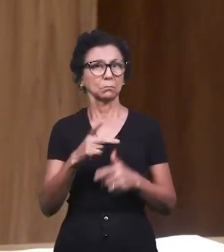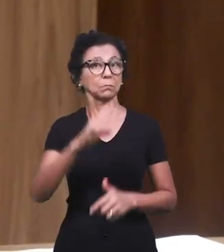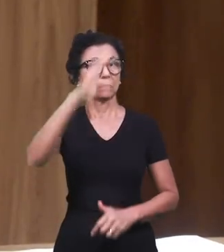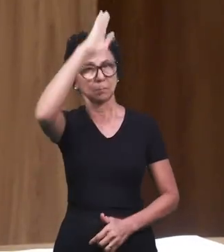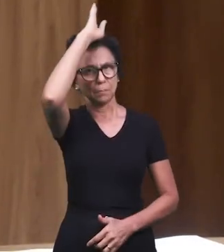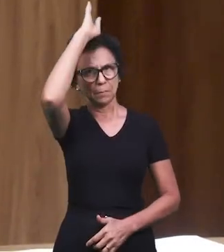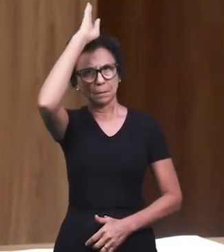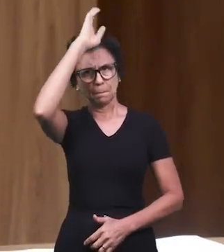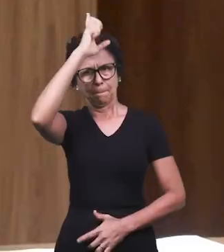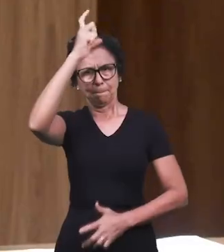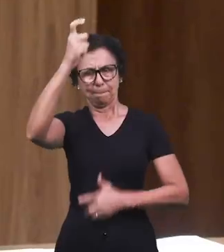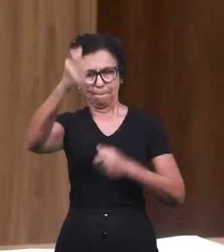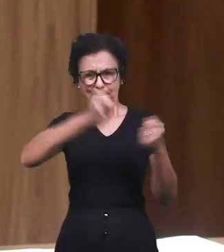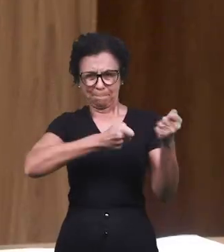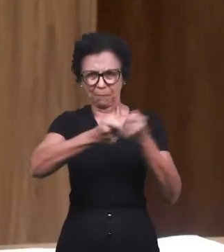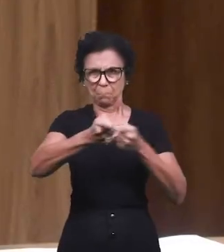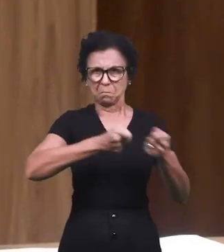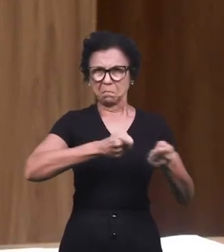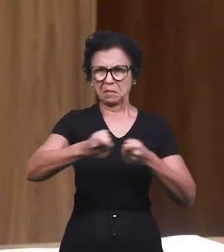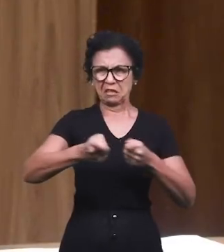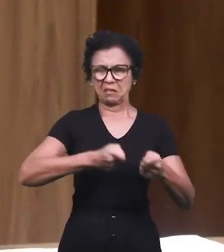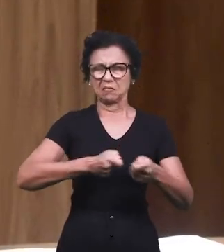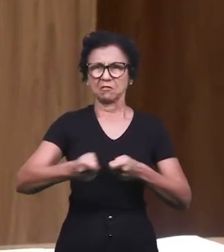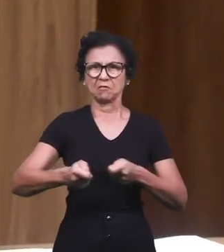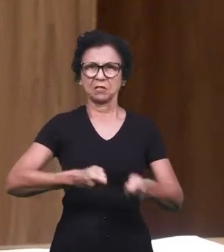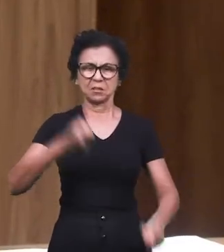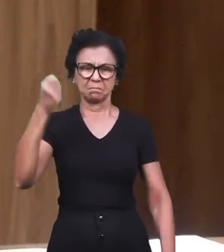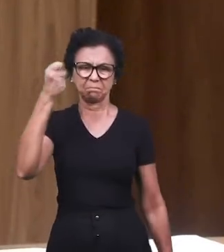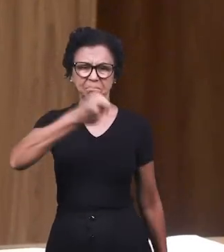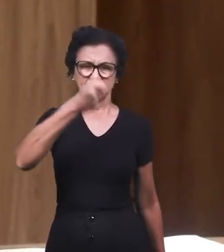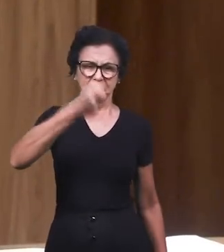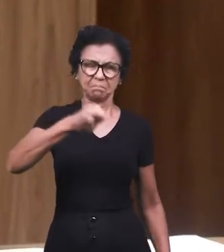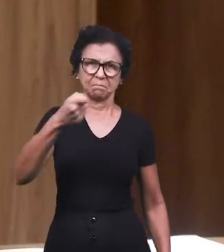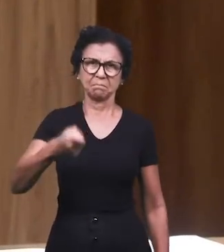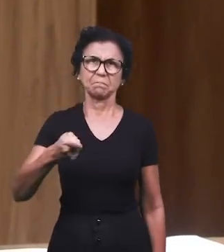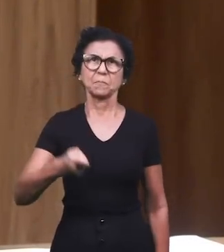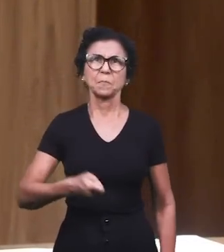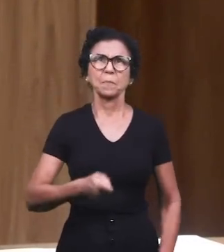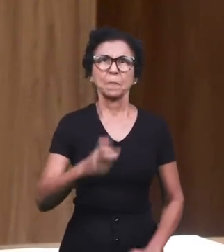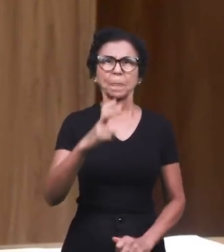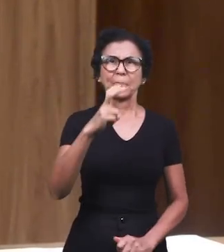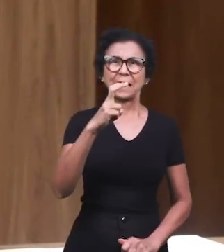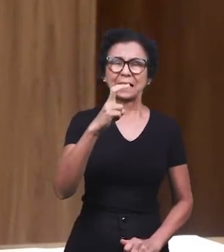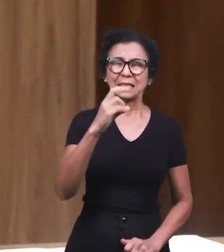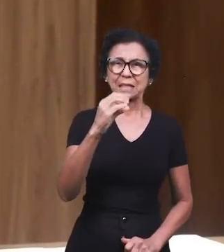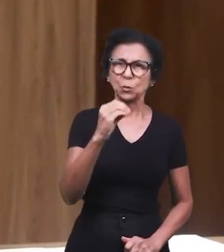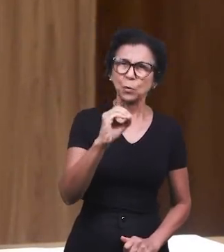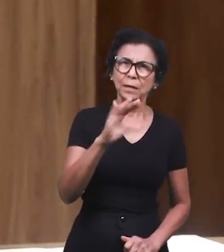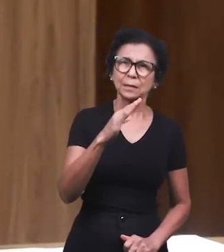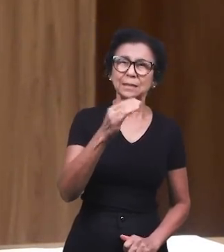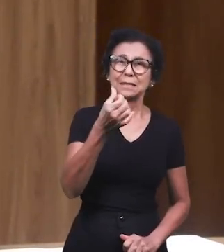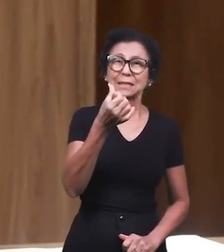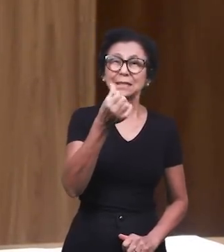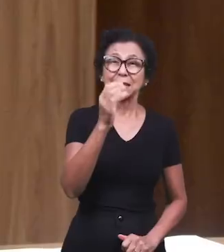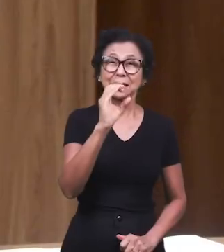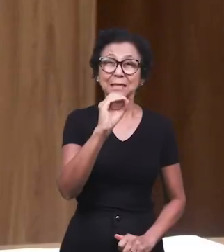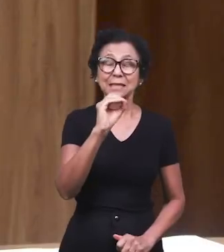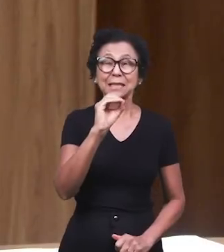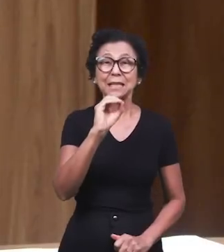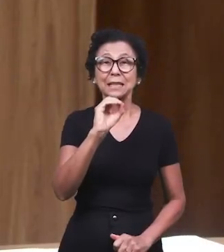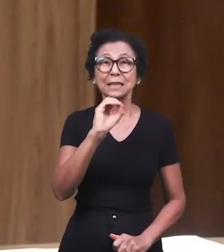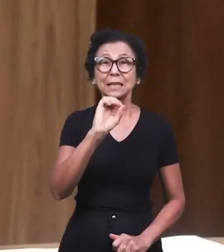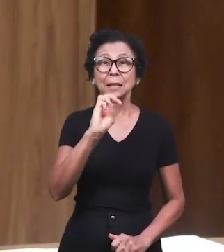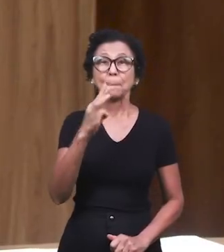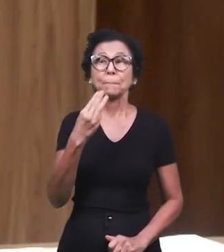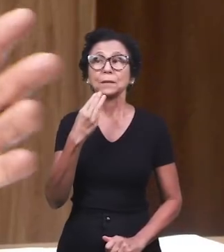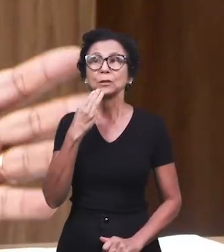Romano. Eles tinham um domínio, segundo alguns cálculos, aqui de 50 a 60 milhões de habitantes naquela época. 50 a 60